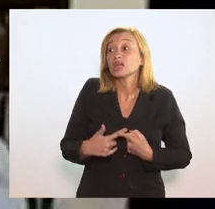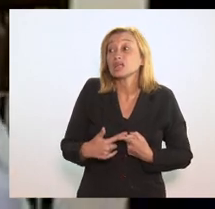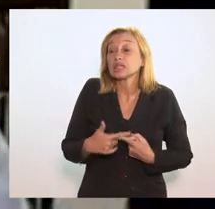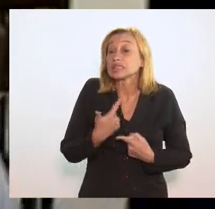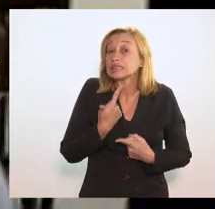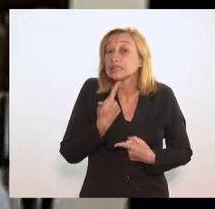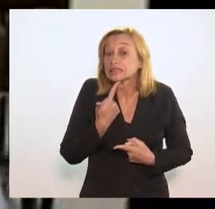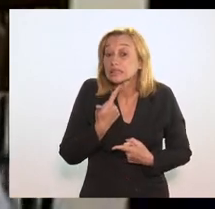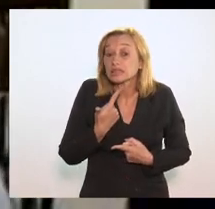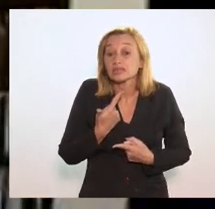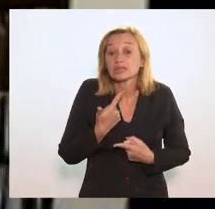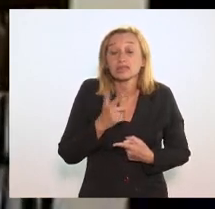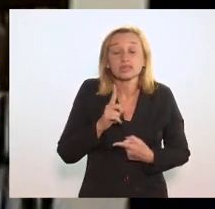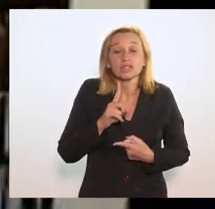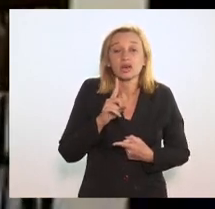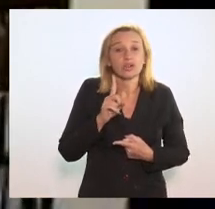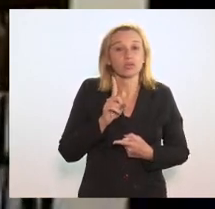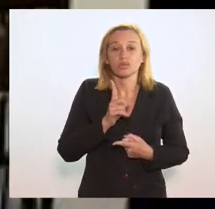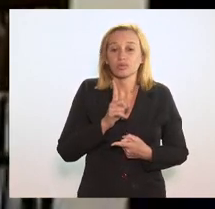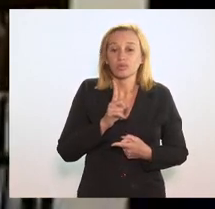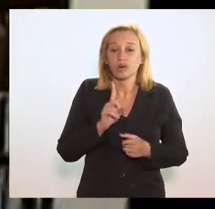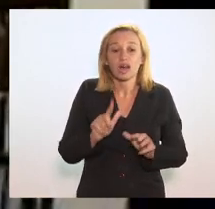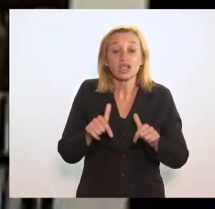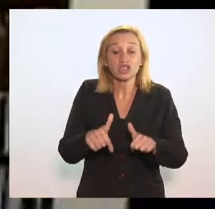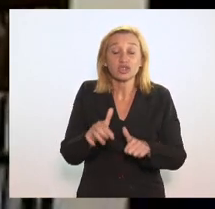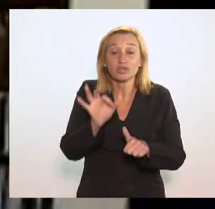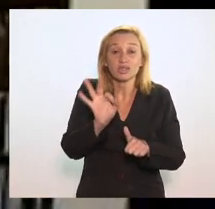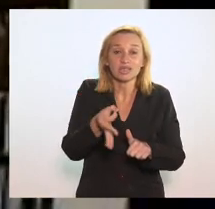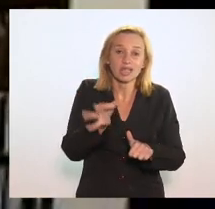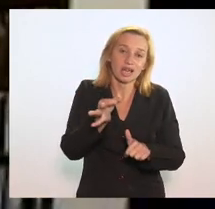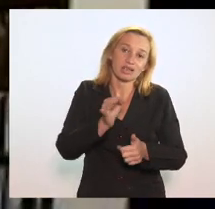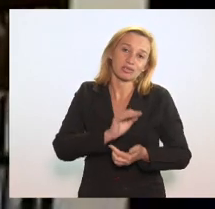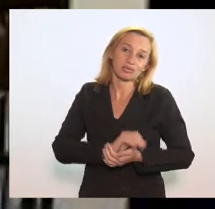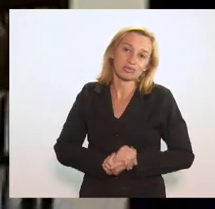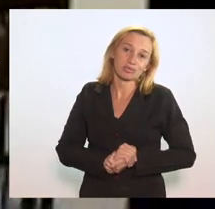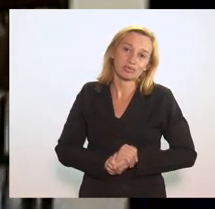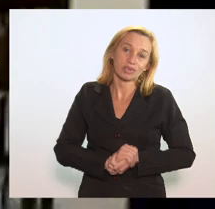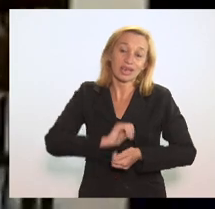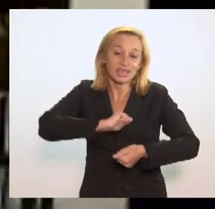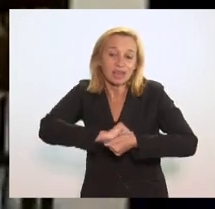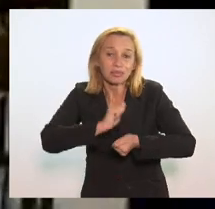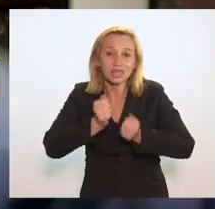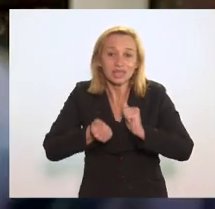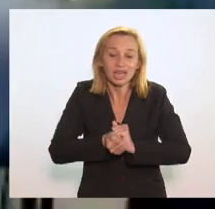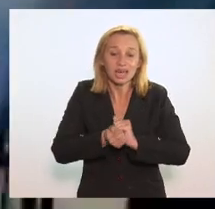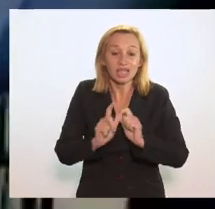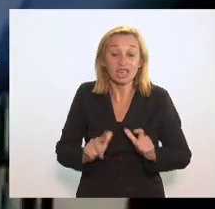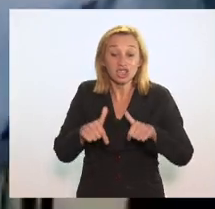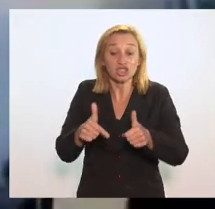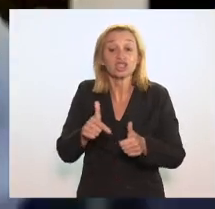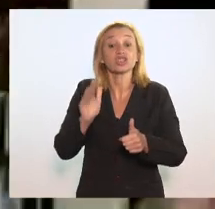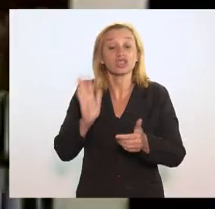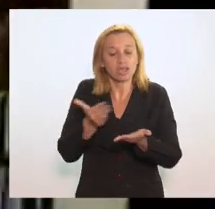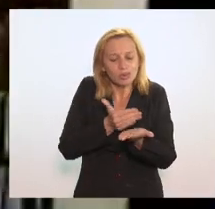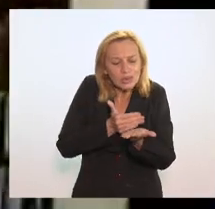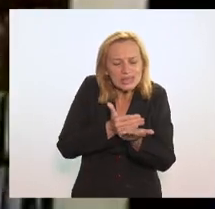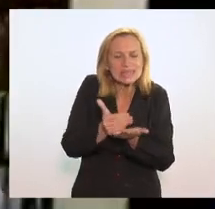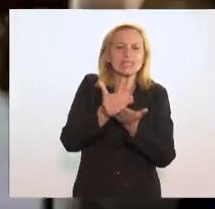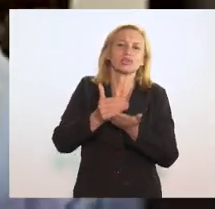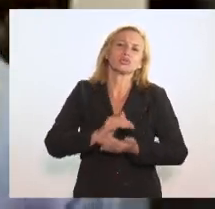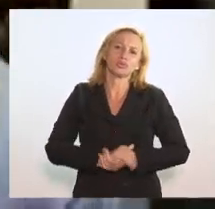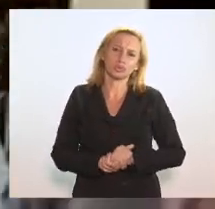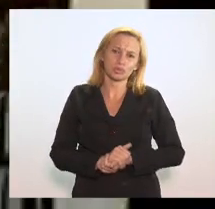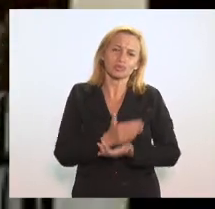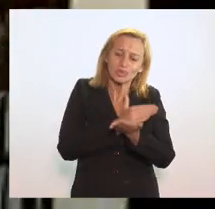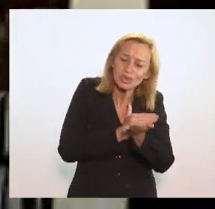tomou as providências que deveriam ter sido adotadas desde a primeira hora.